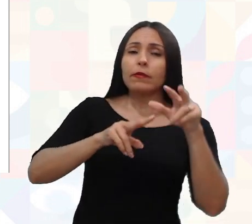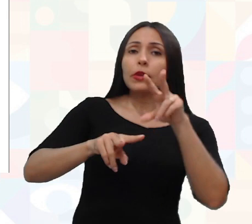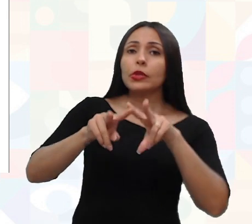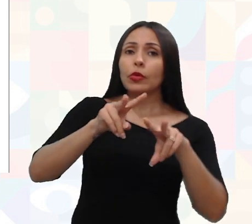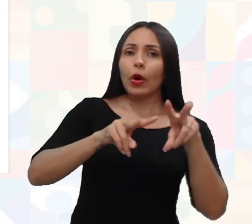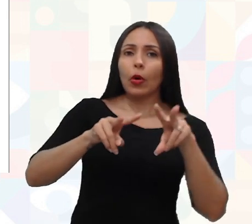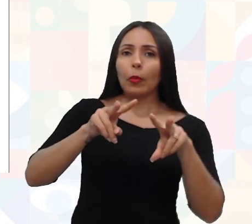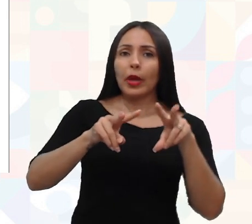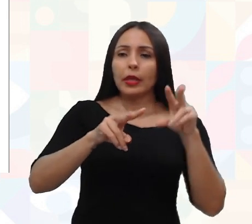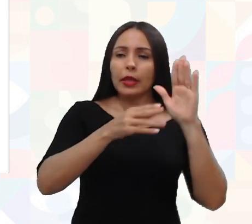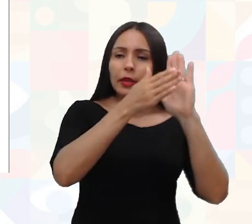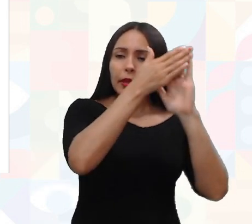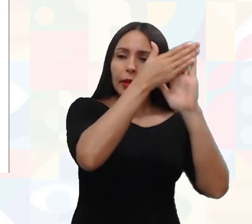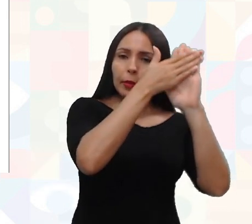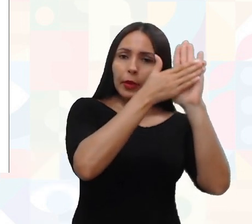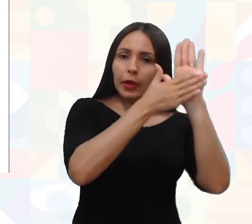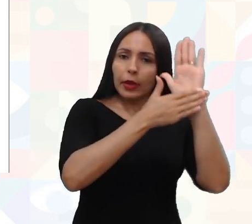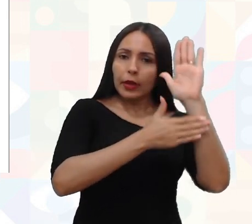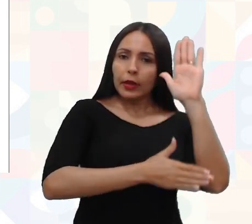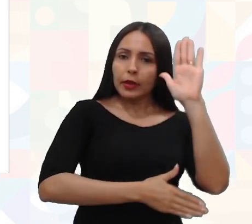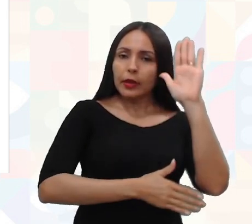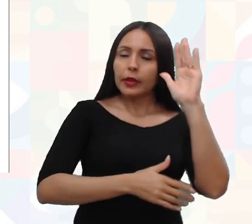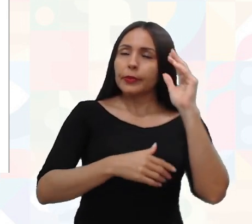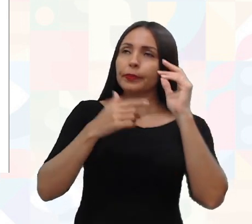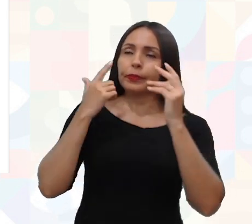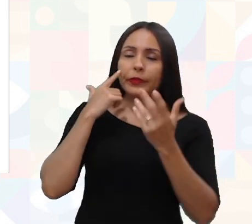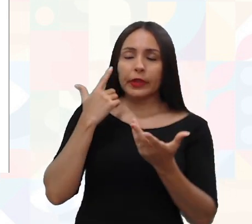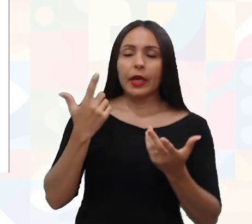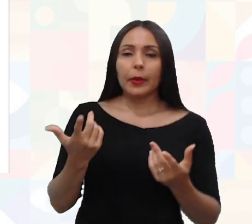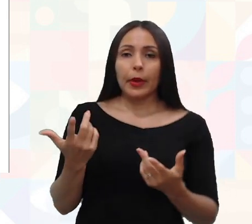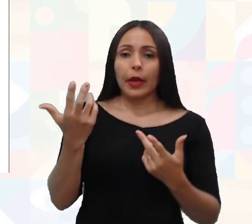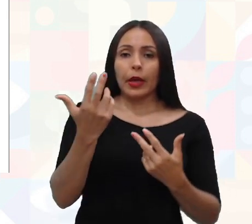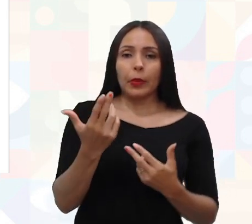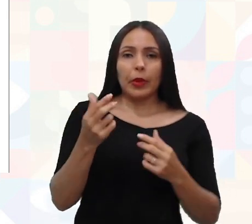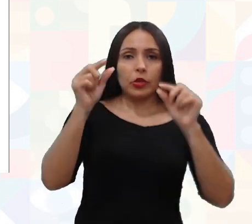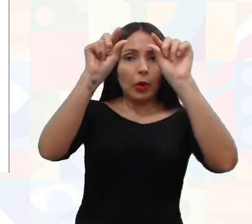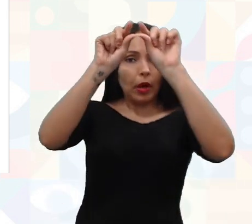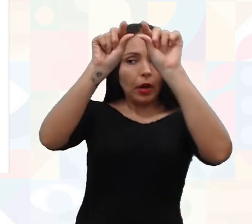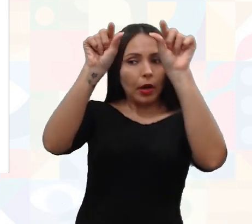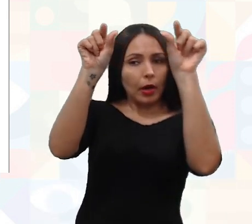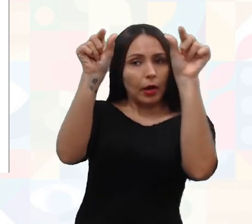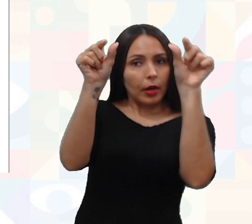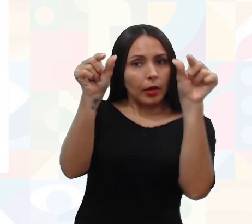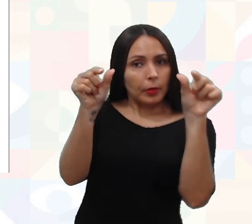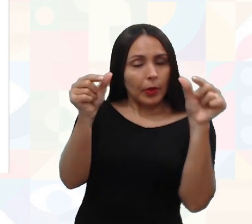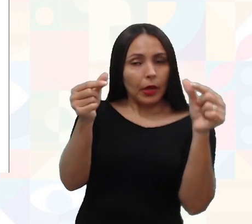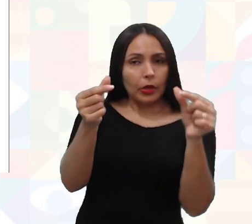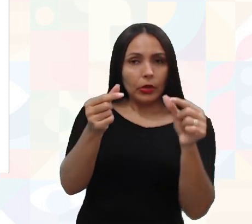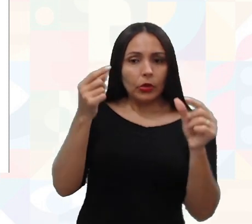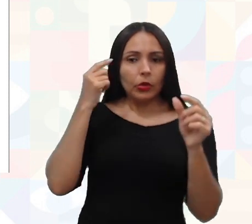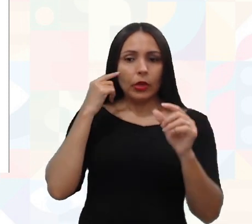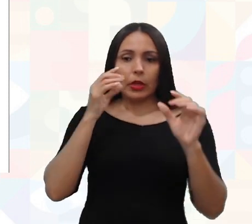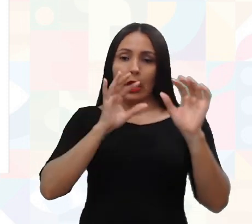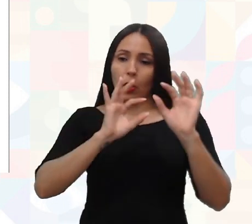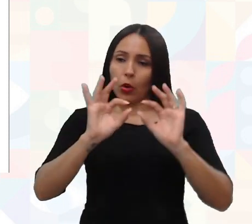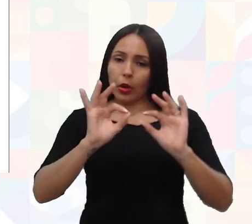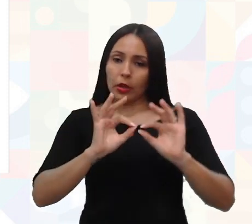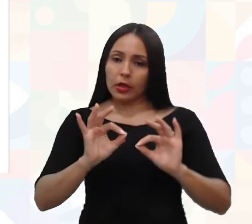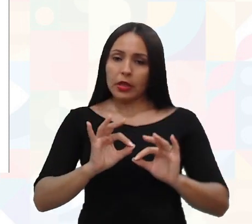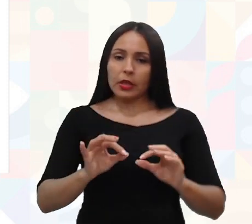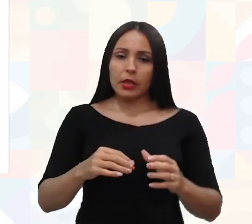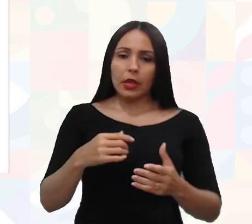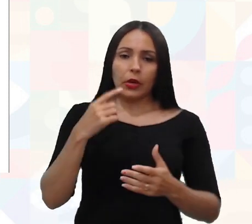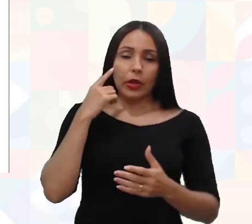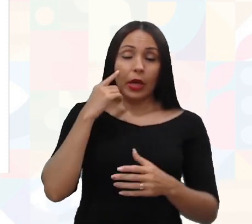na parede esses quadros, porque eles têm a mesma moldura, o mesmo formato do passe-partout, que é essa